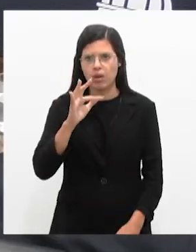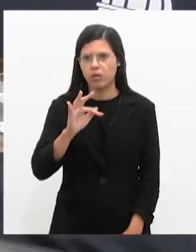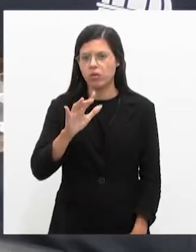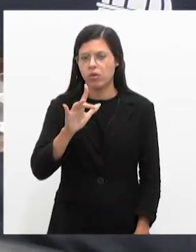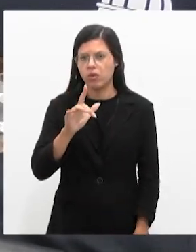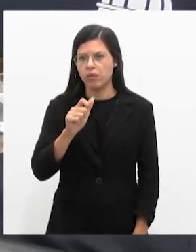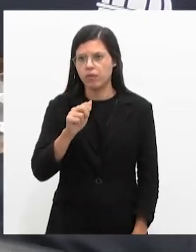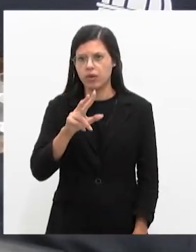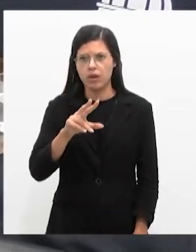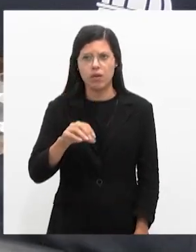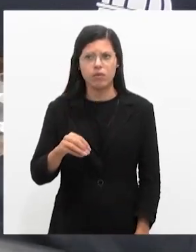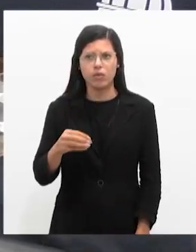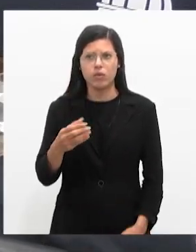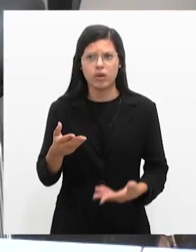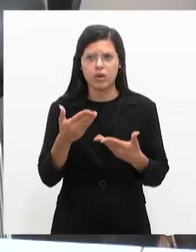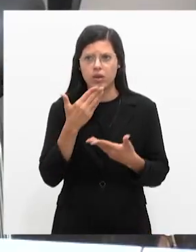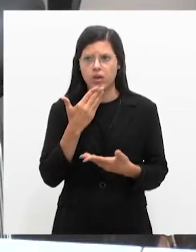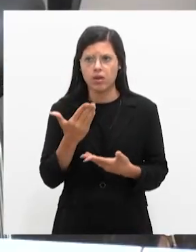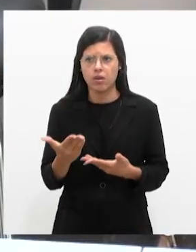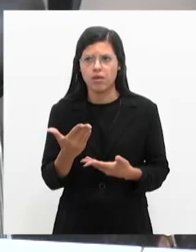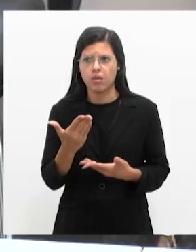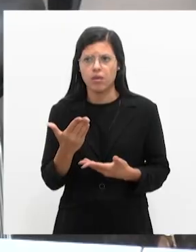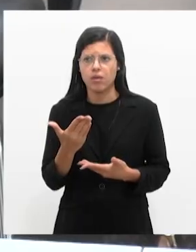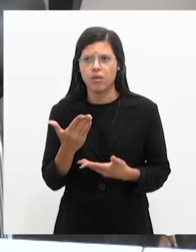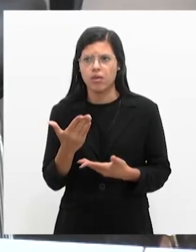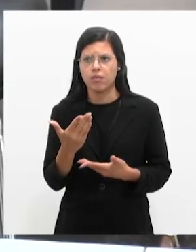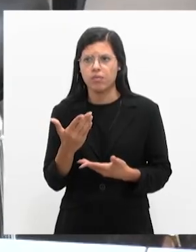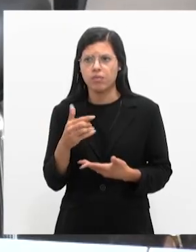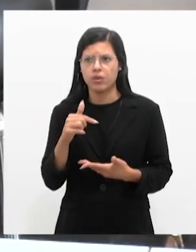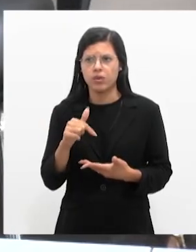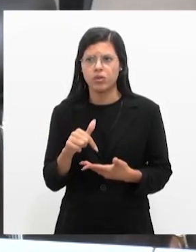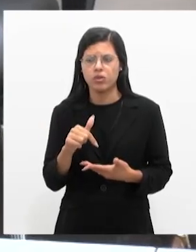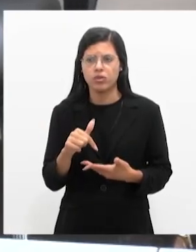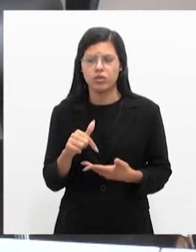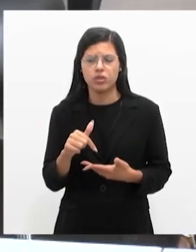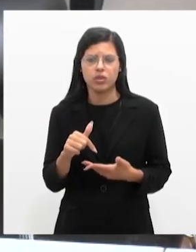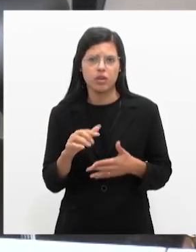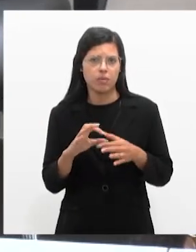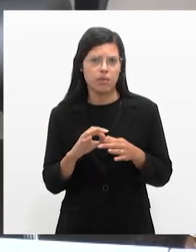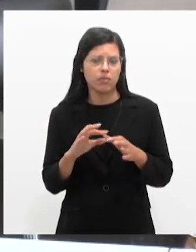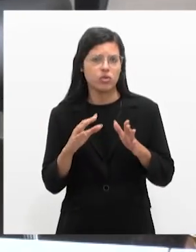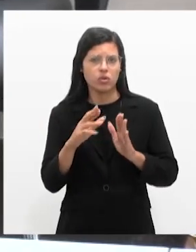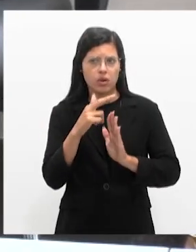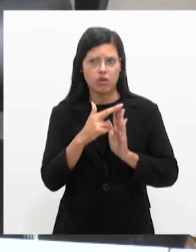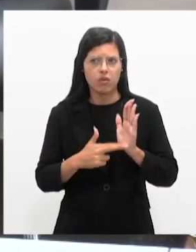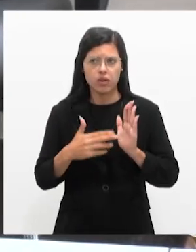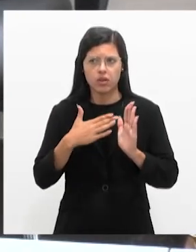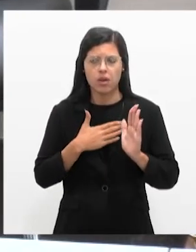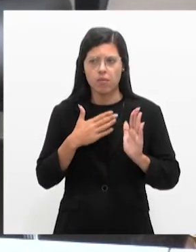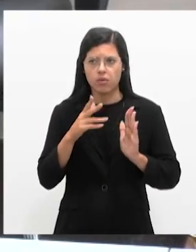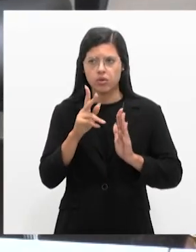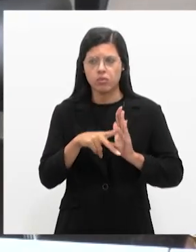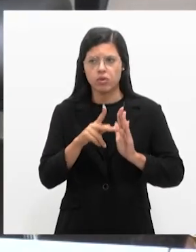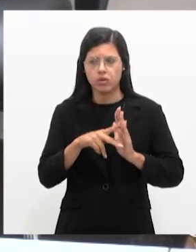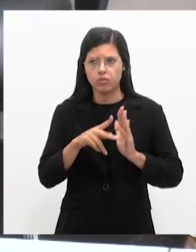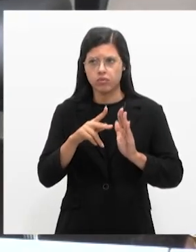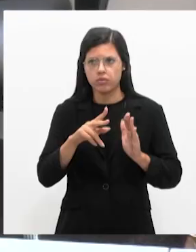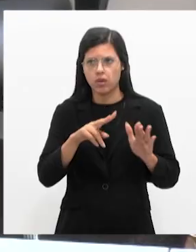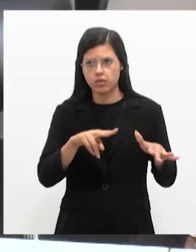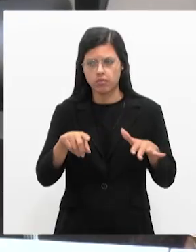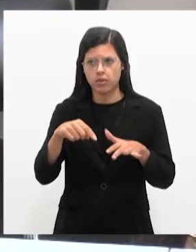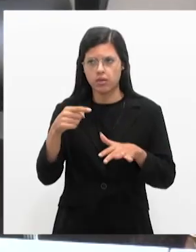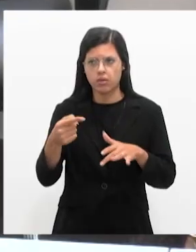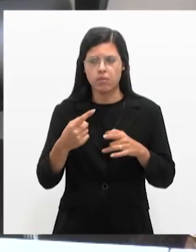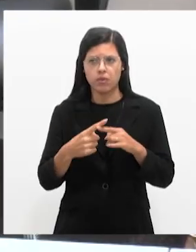Excelência que deixasse eu relatar meus projetos na próxima sessão. Lógico. Porque nós temos uma reunião agora com o